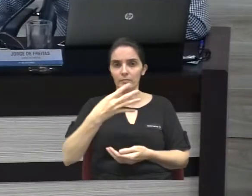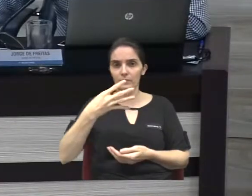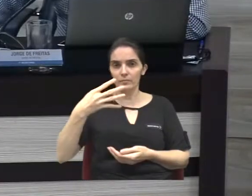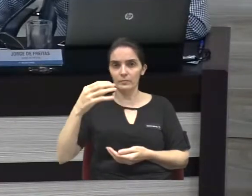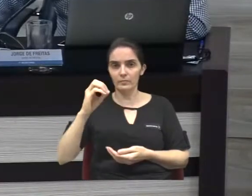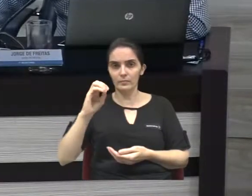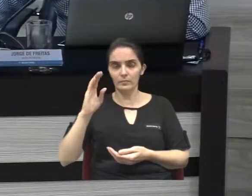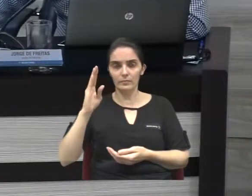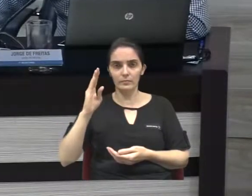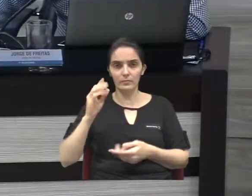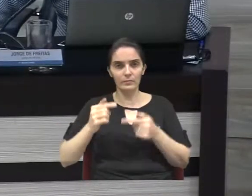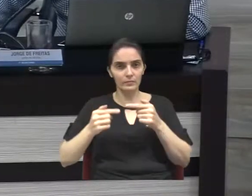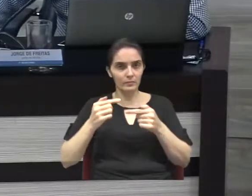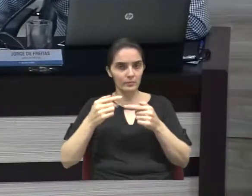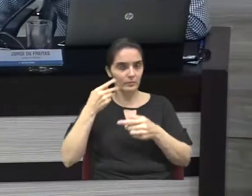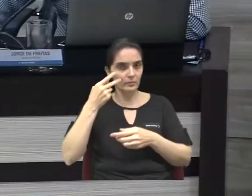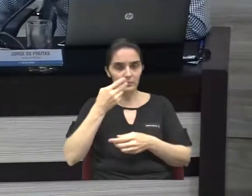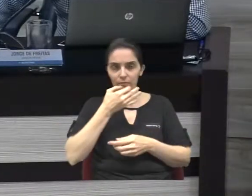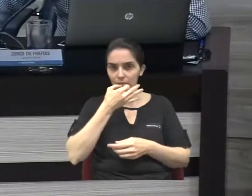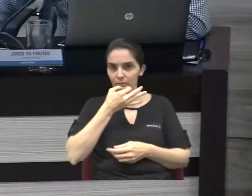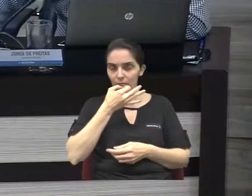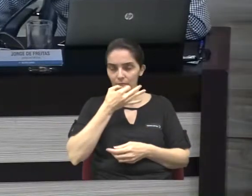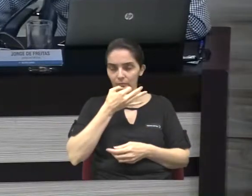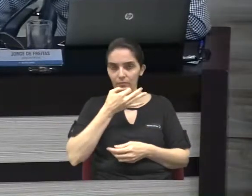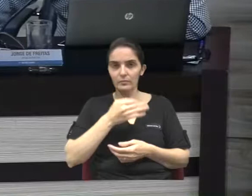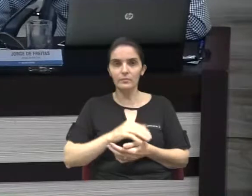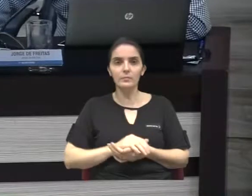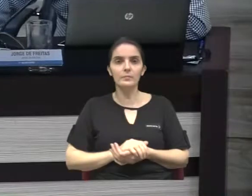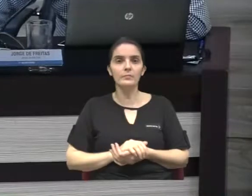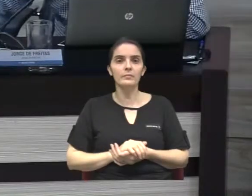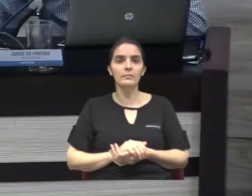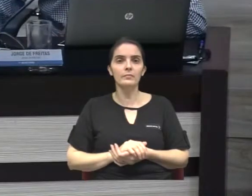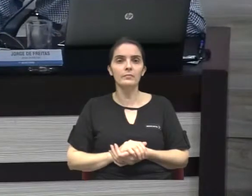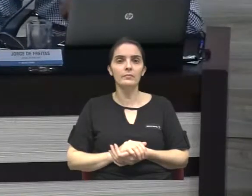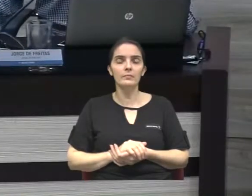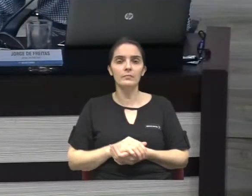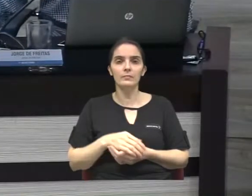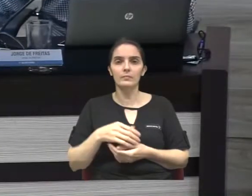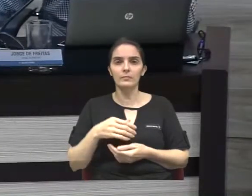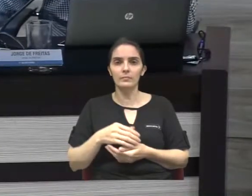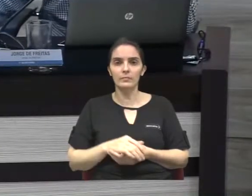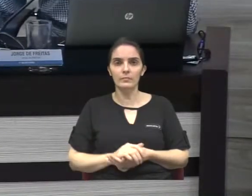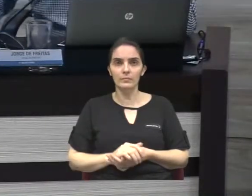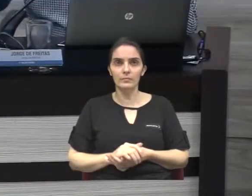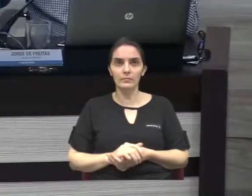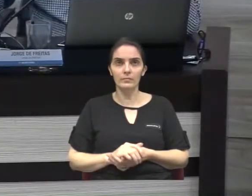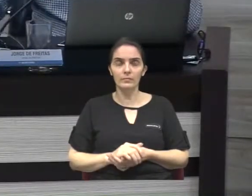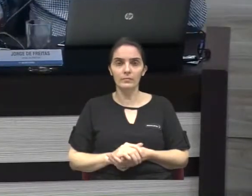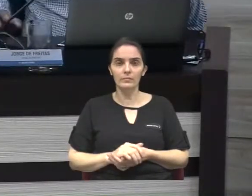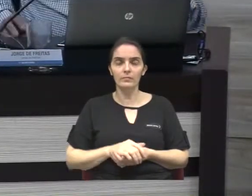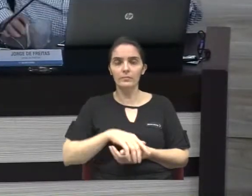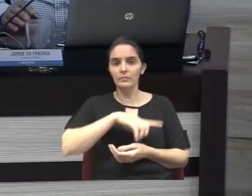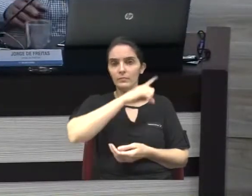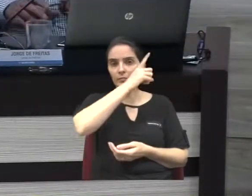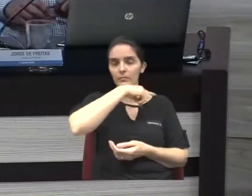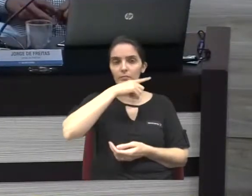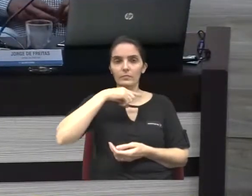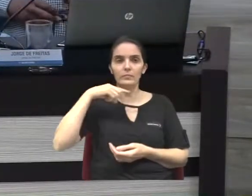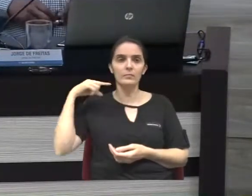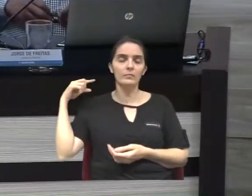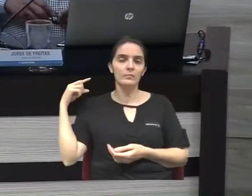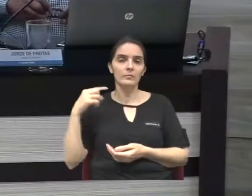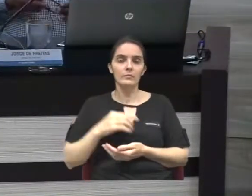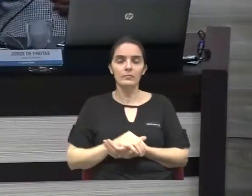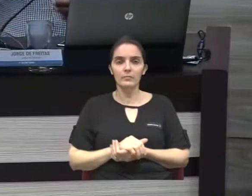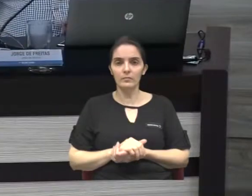discussão. algum vereador deseja discutir o requerimento? Eu desejo. Para discutir o requerimento, vereadora, doutora